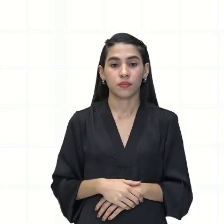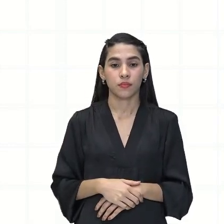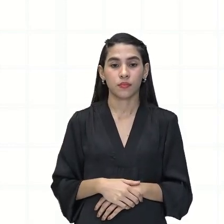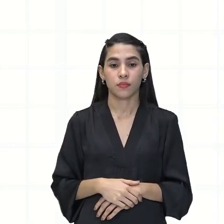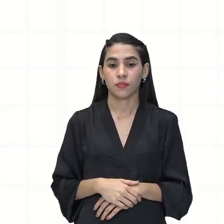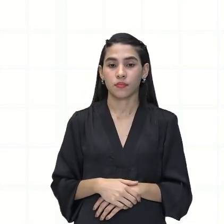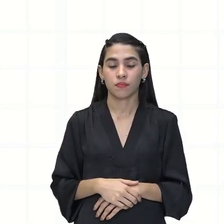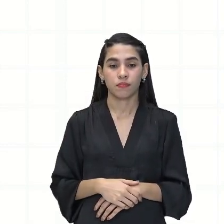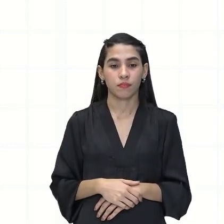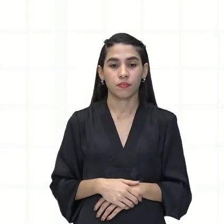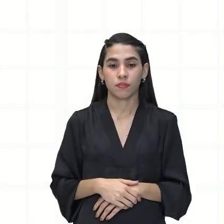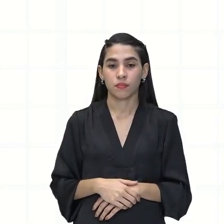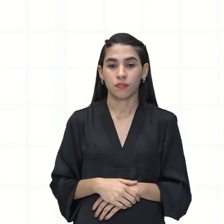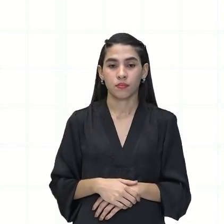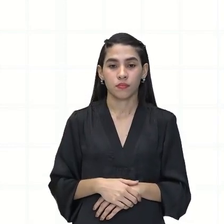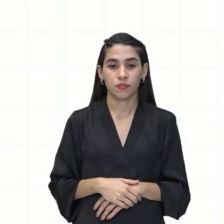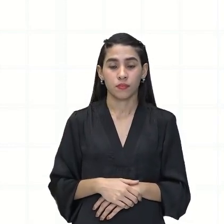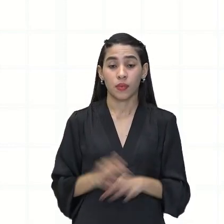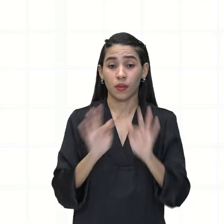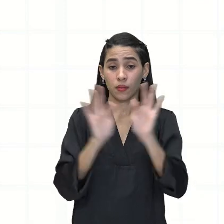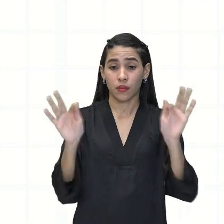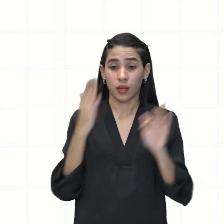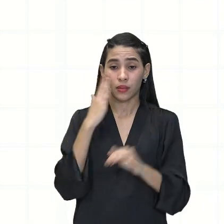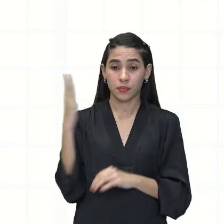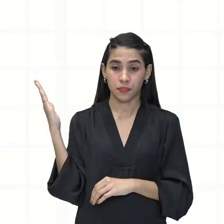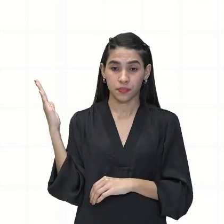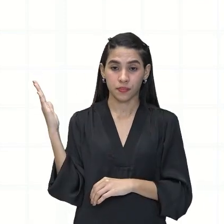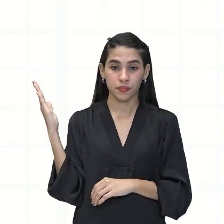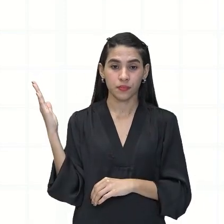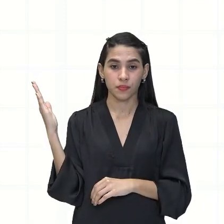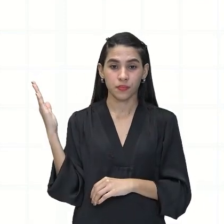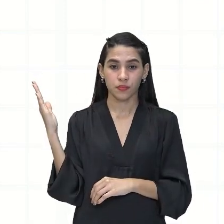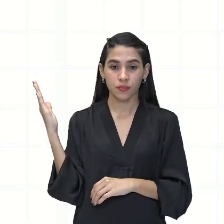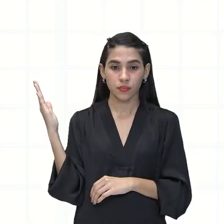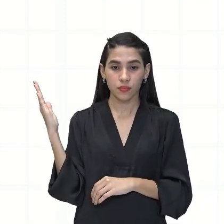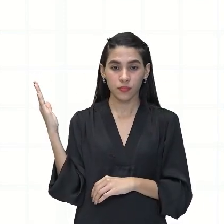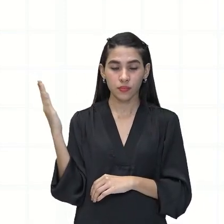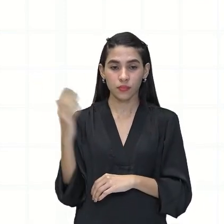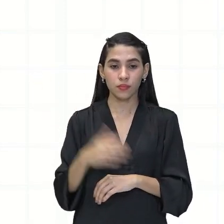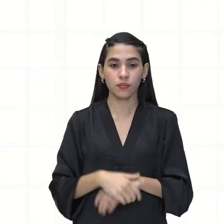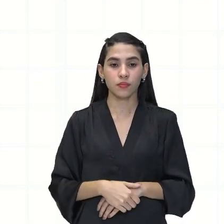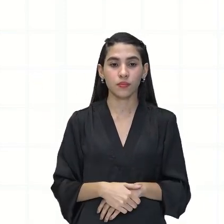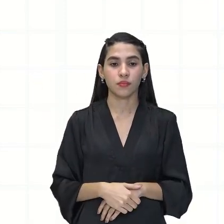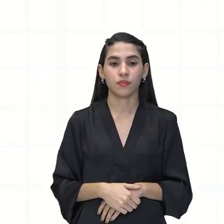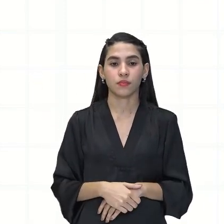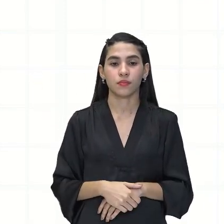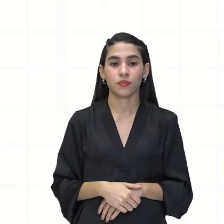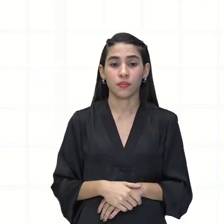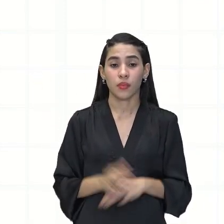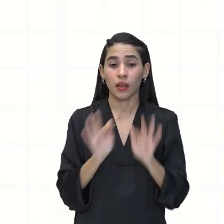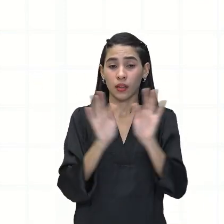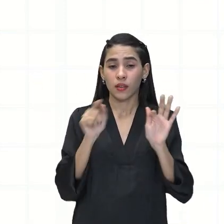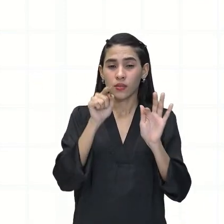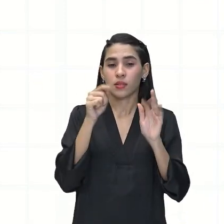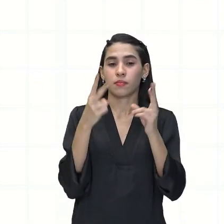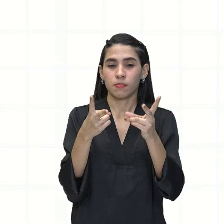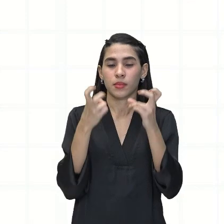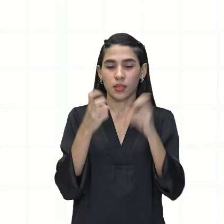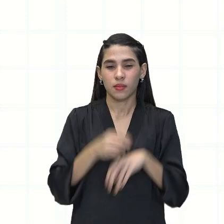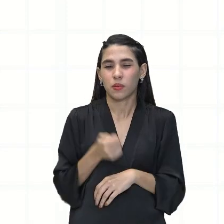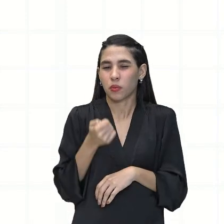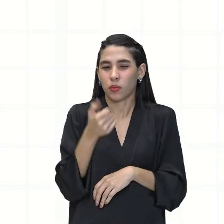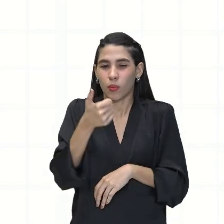me orgulharei dos meus erros. Percebam que é quase